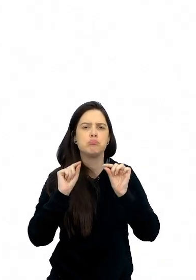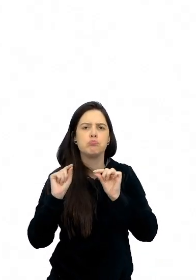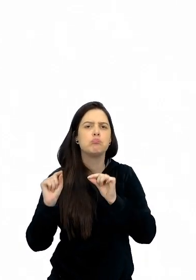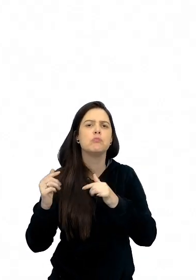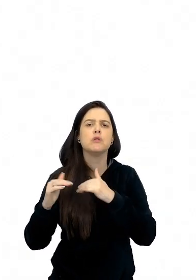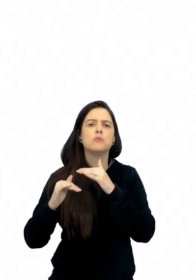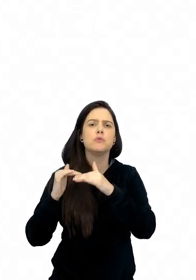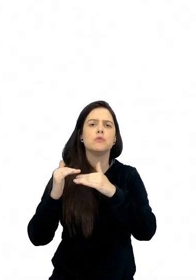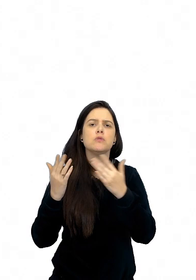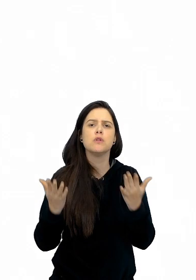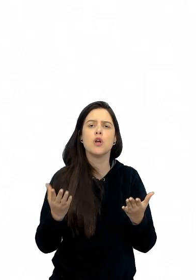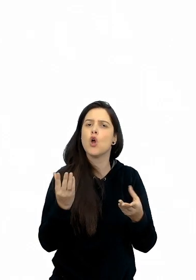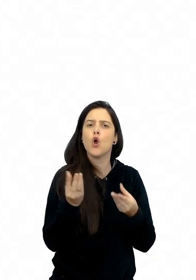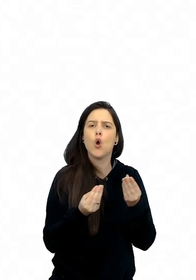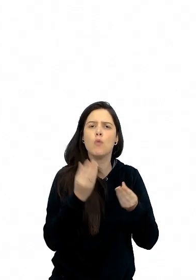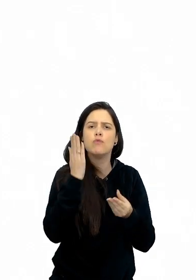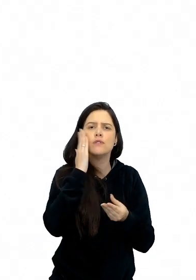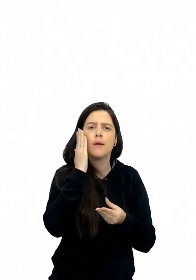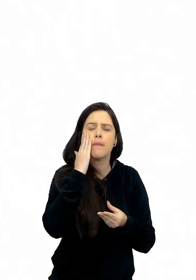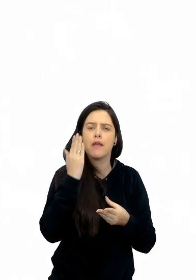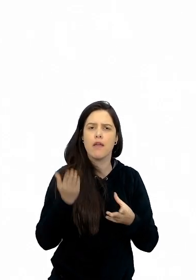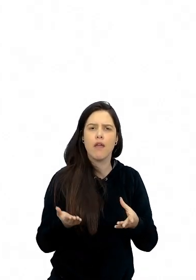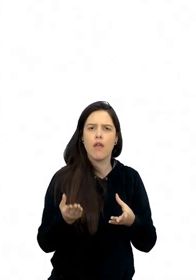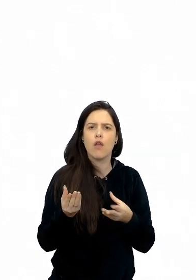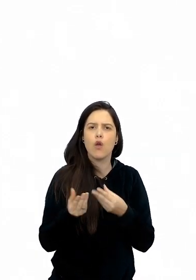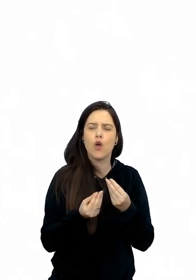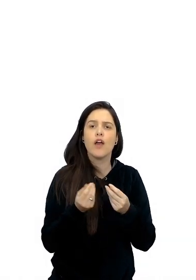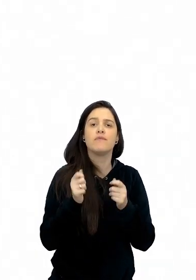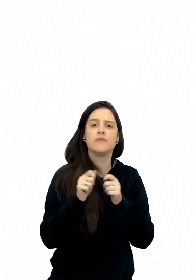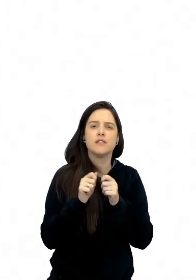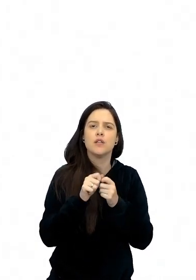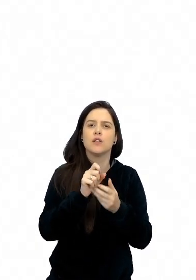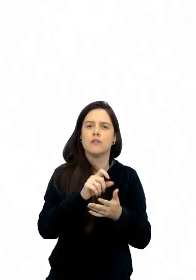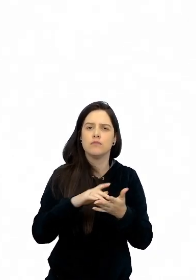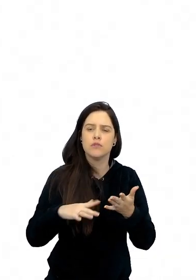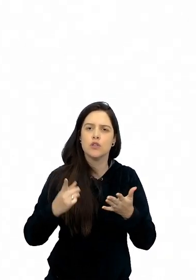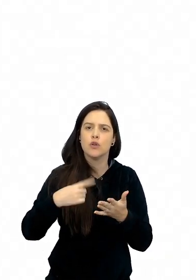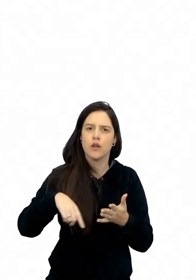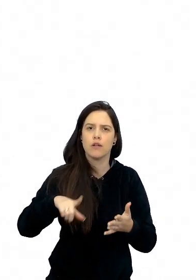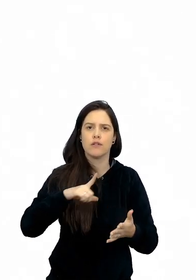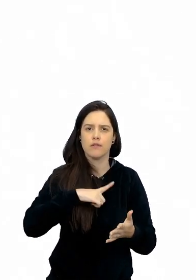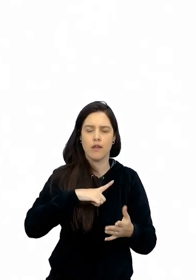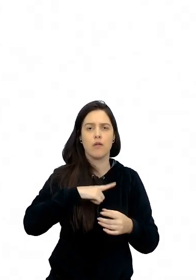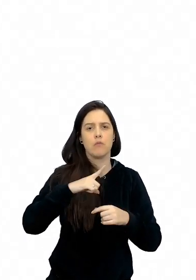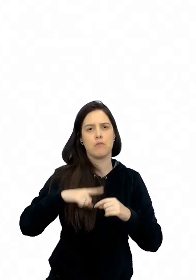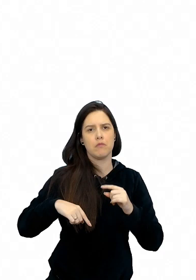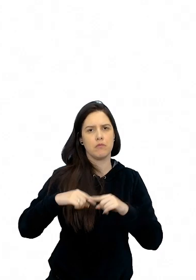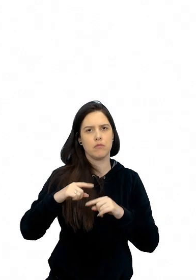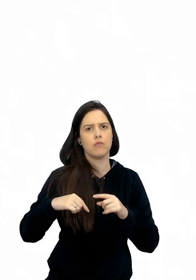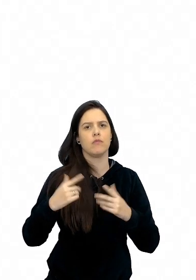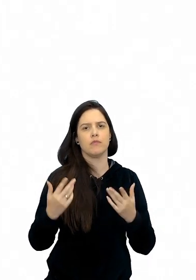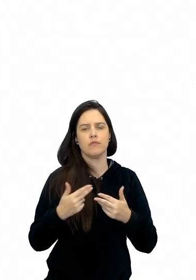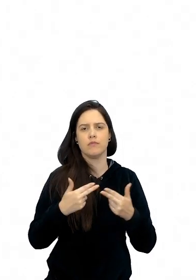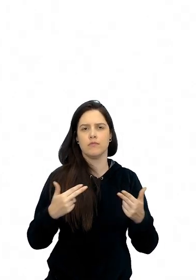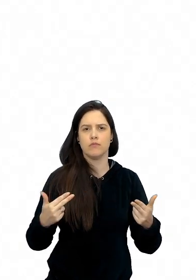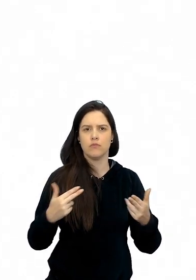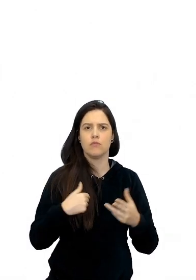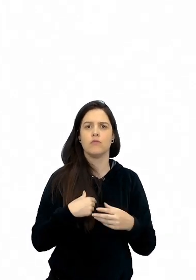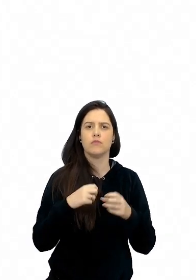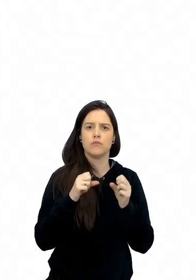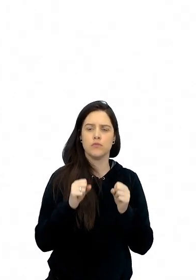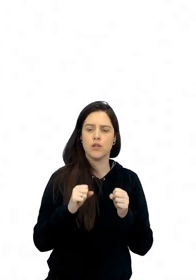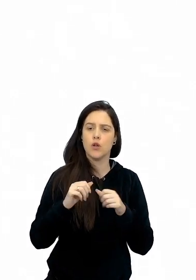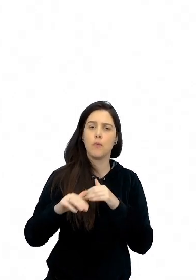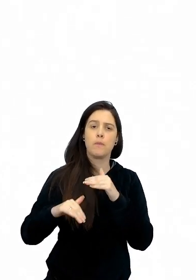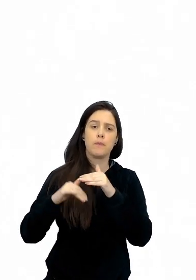processo, né? Não só esse, mas essas atividades que nós temos aqui no material acabam contemplando também outros